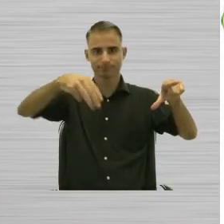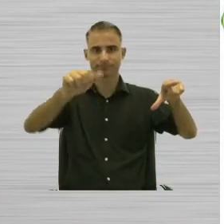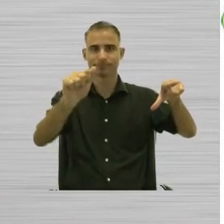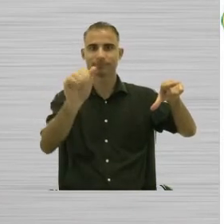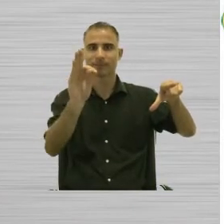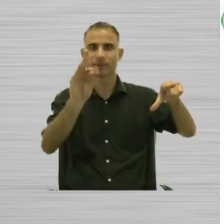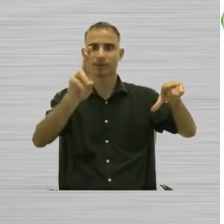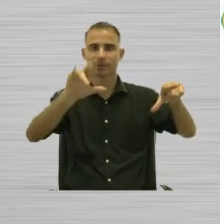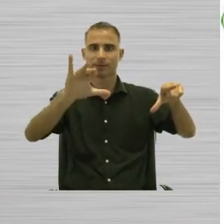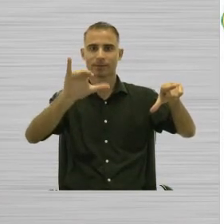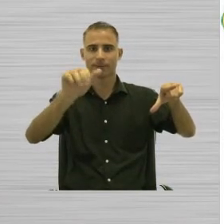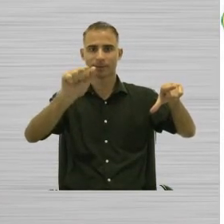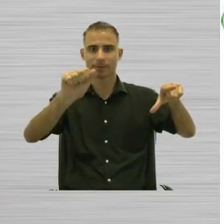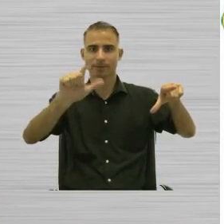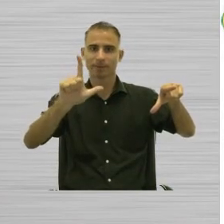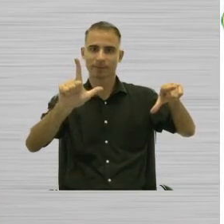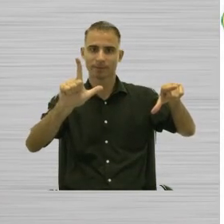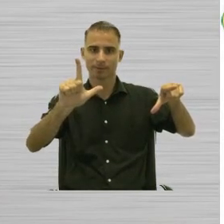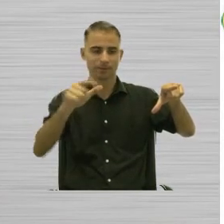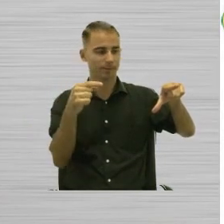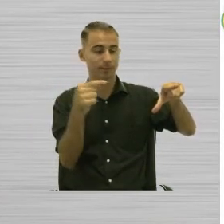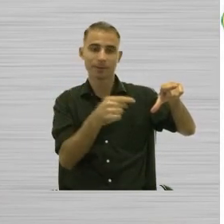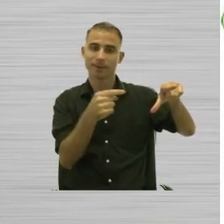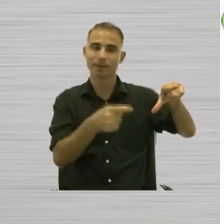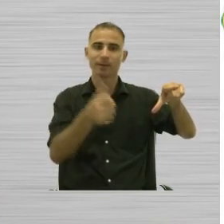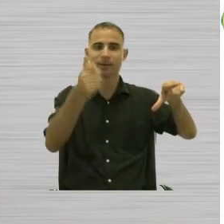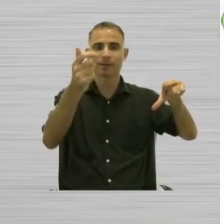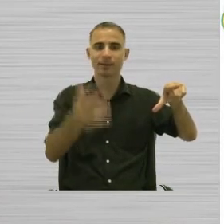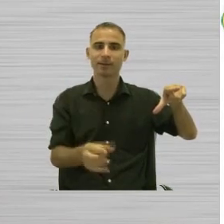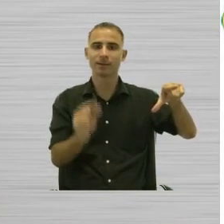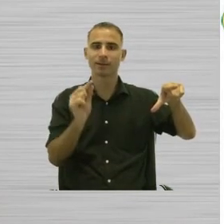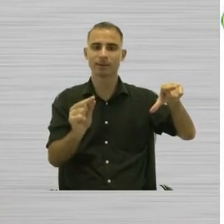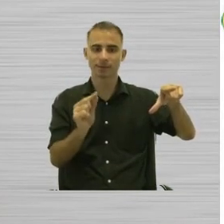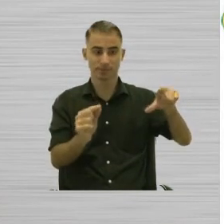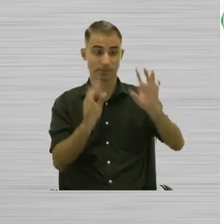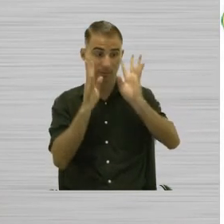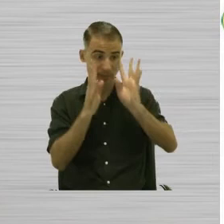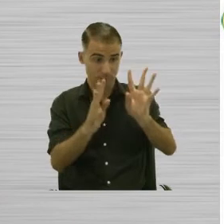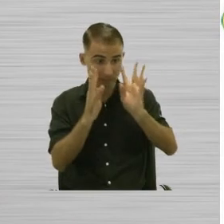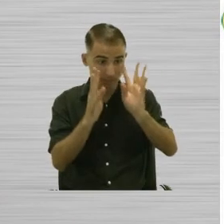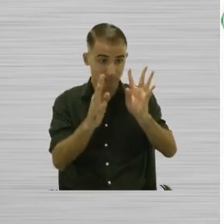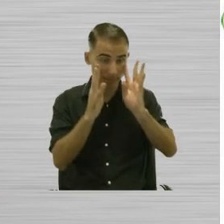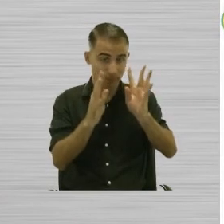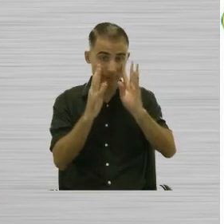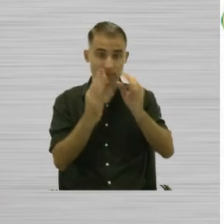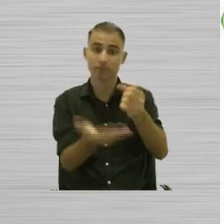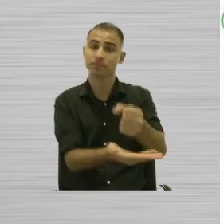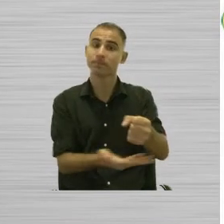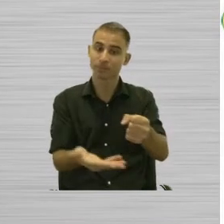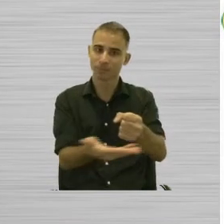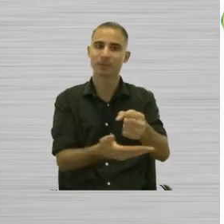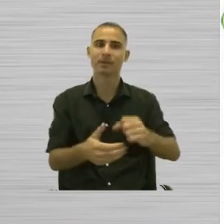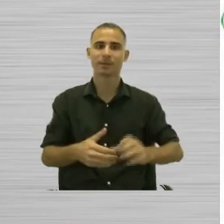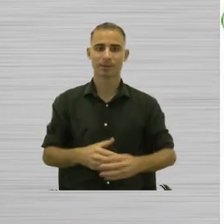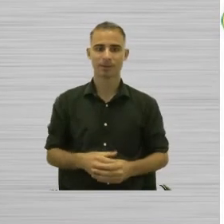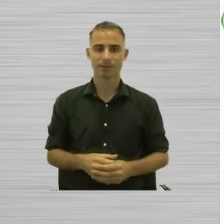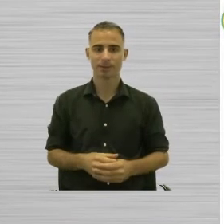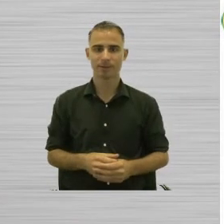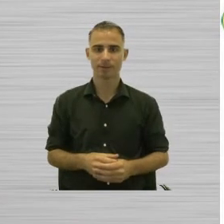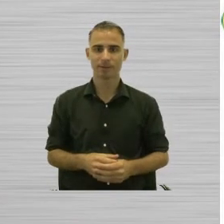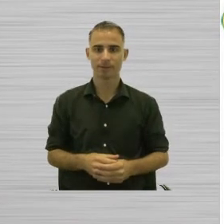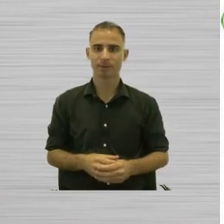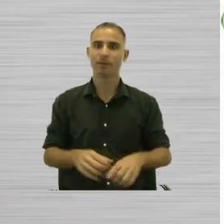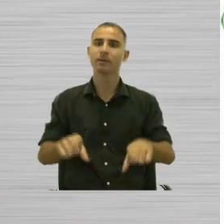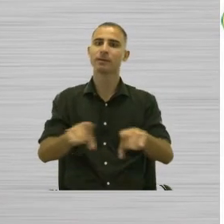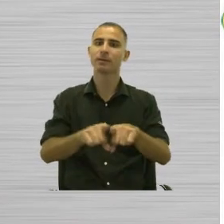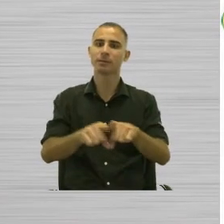a partir do especialista formando as equipes de atenção básica. E também nós tivemos a entrega de 17 novos aparelhos